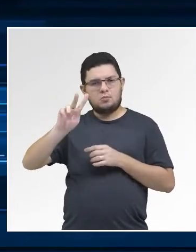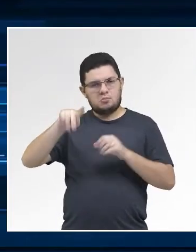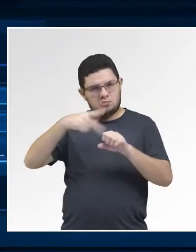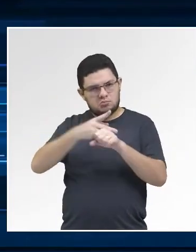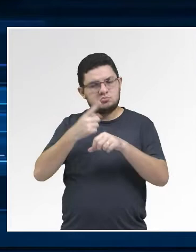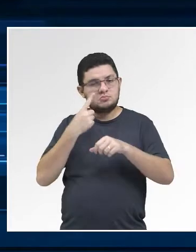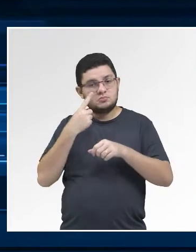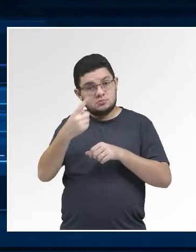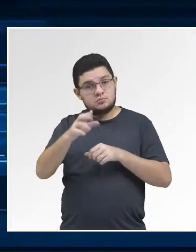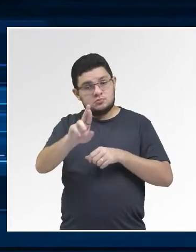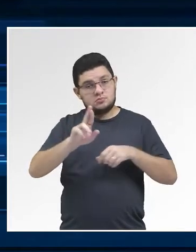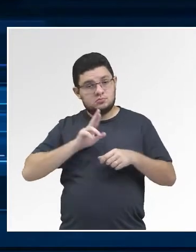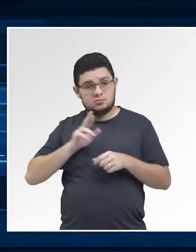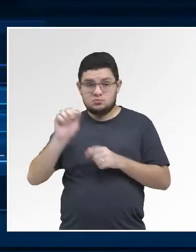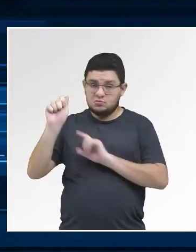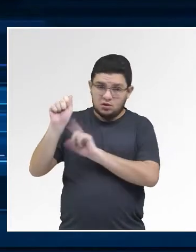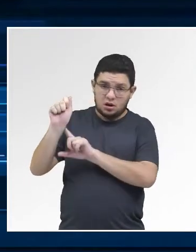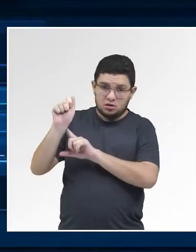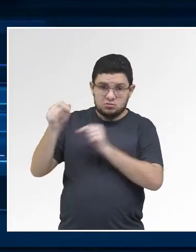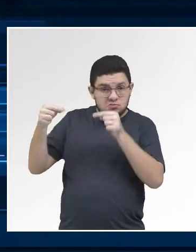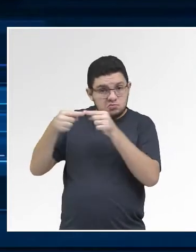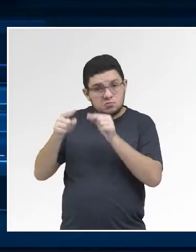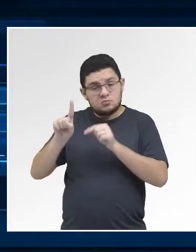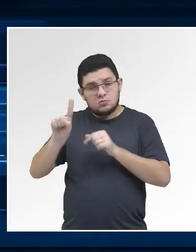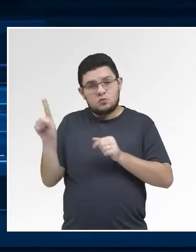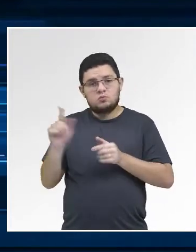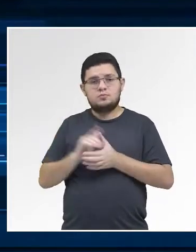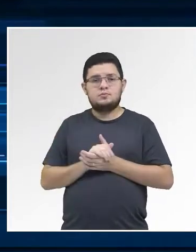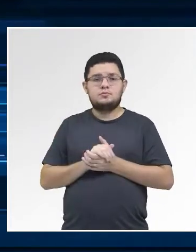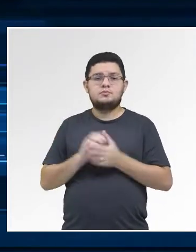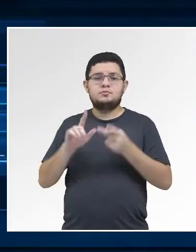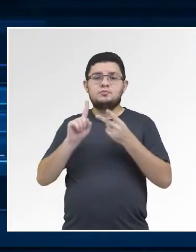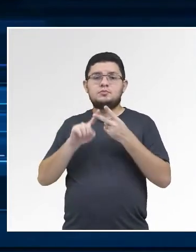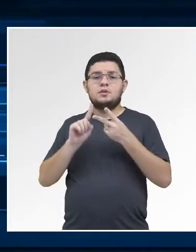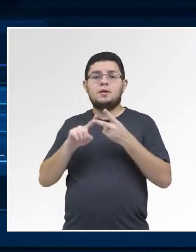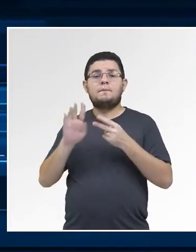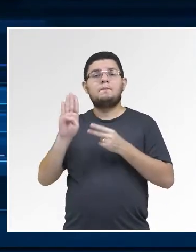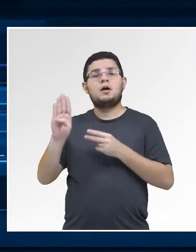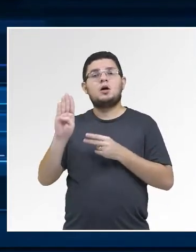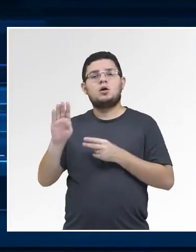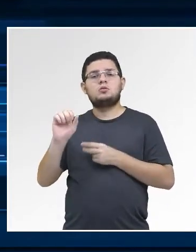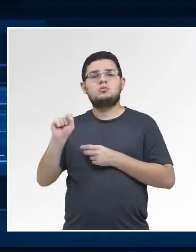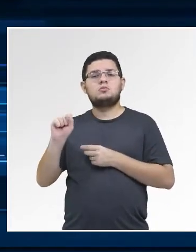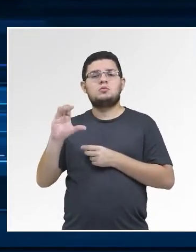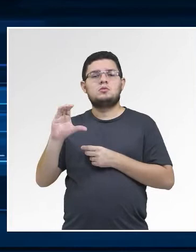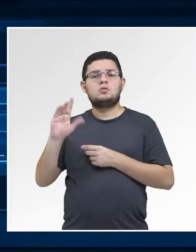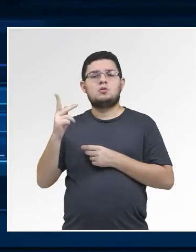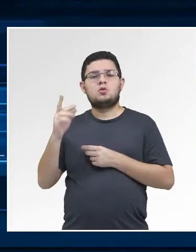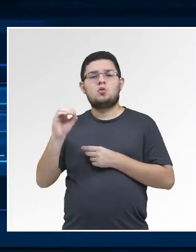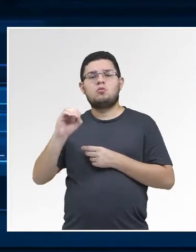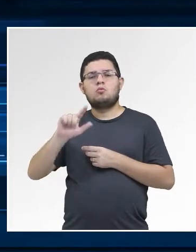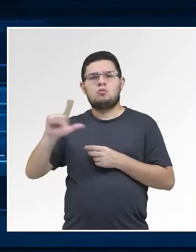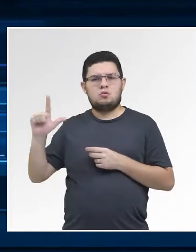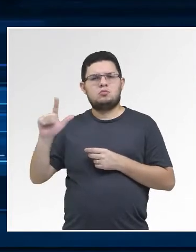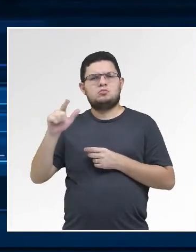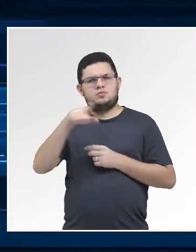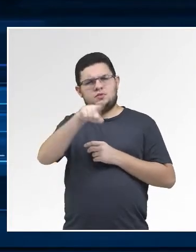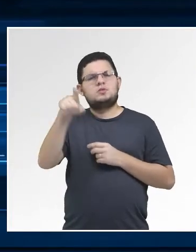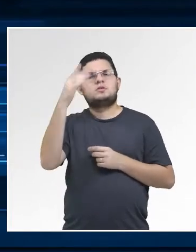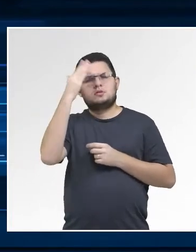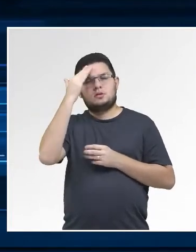A letter B, na letra B, they are all at school. Eles estão todos at school. A palavra school vocês já